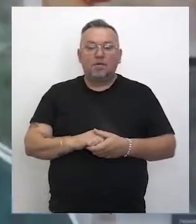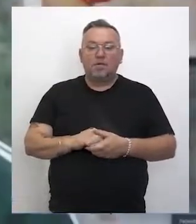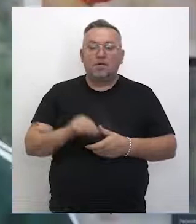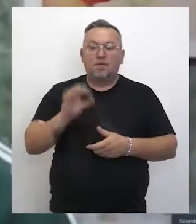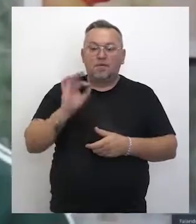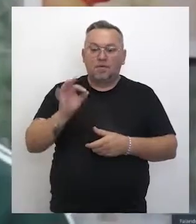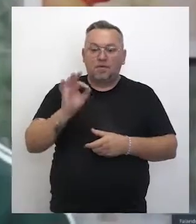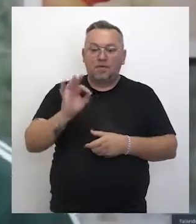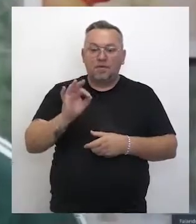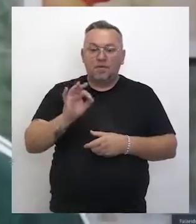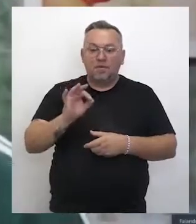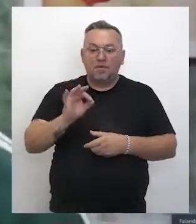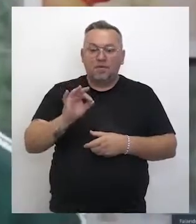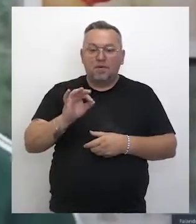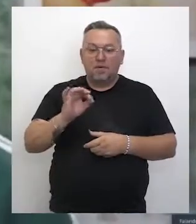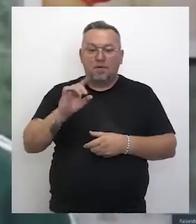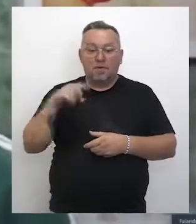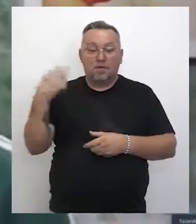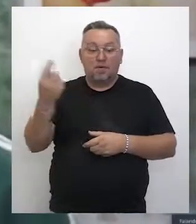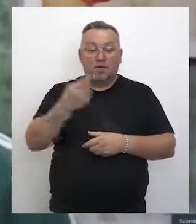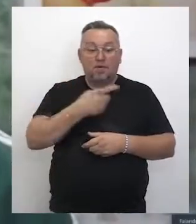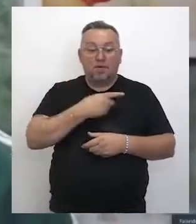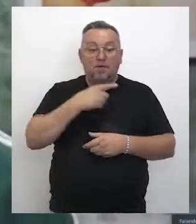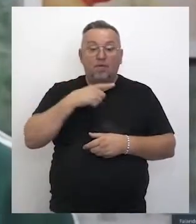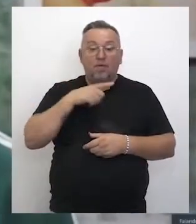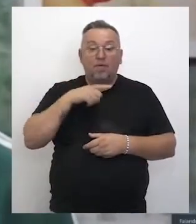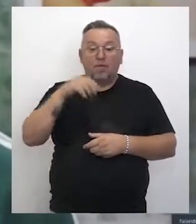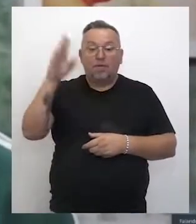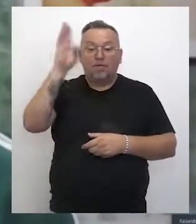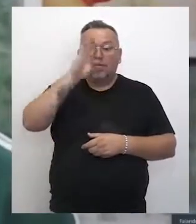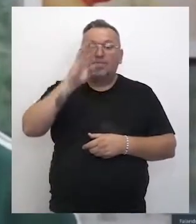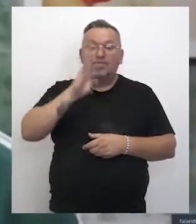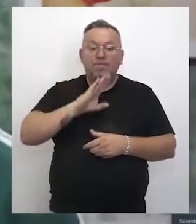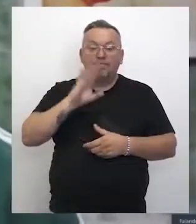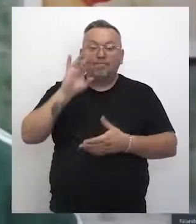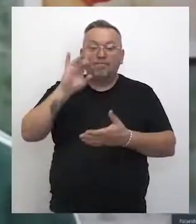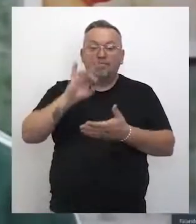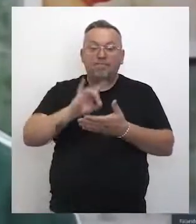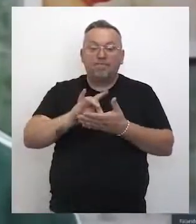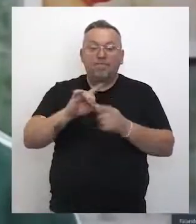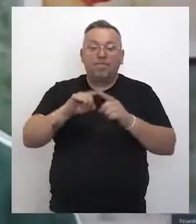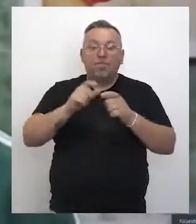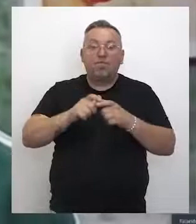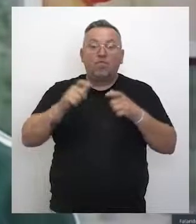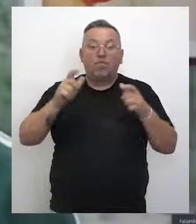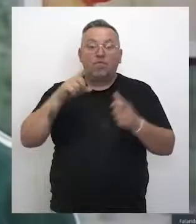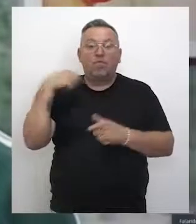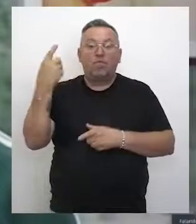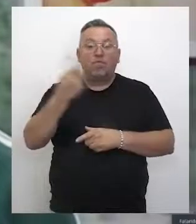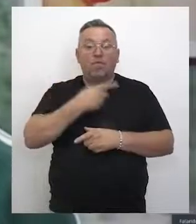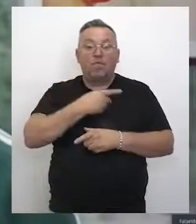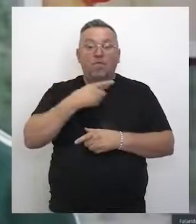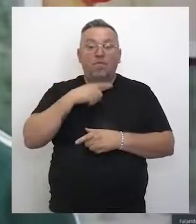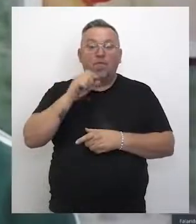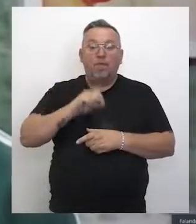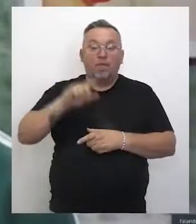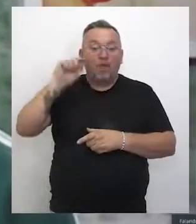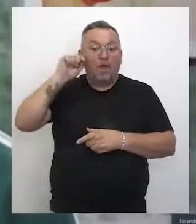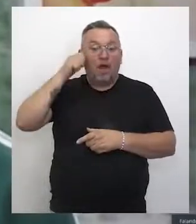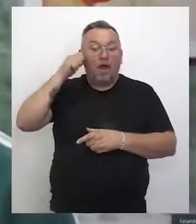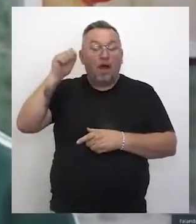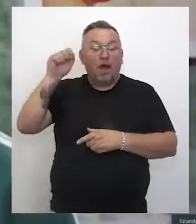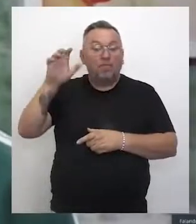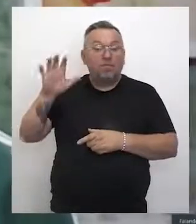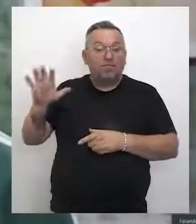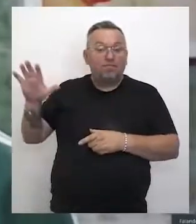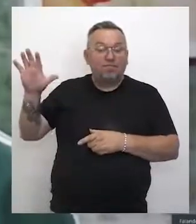Certo! Olha só, nós somos brasileiros, né? E a maioria de nós somos